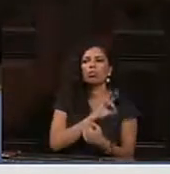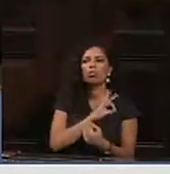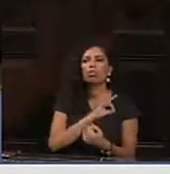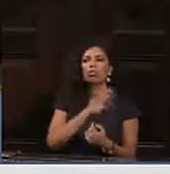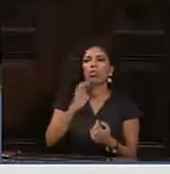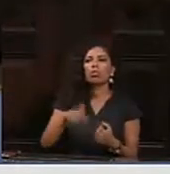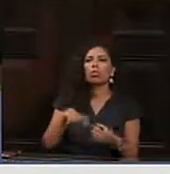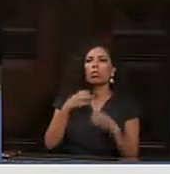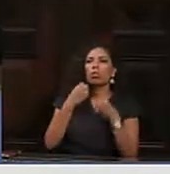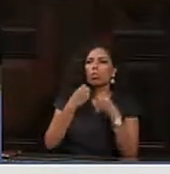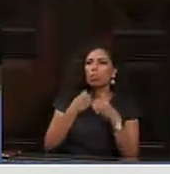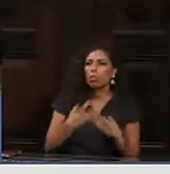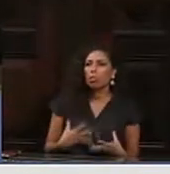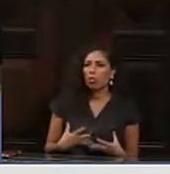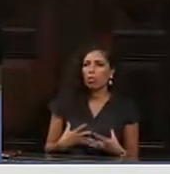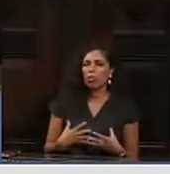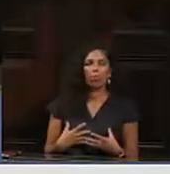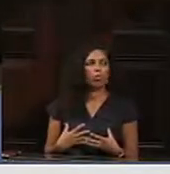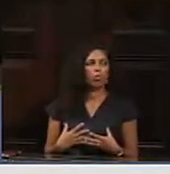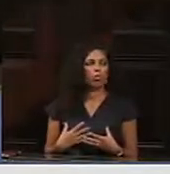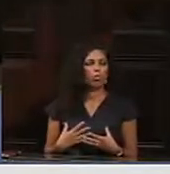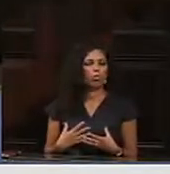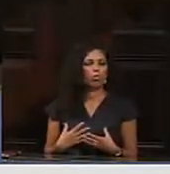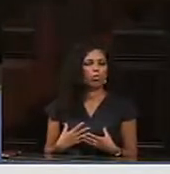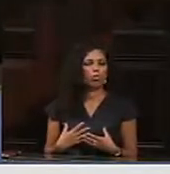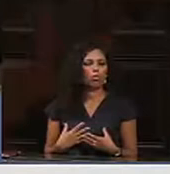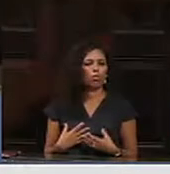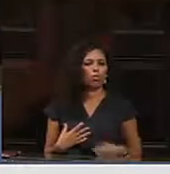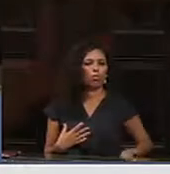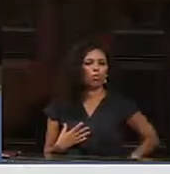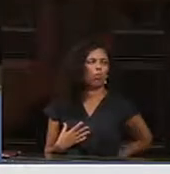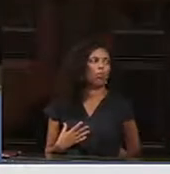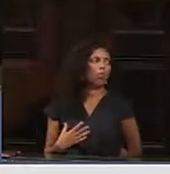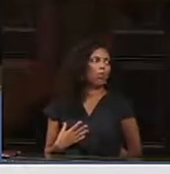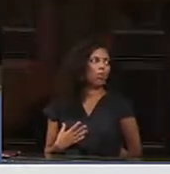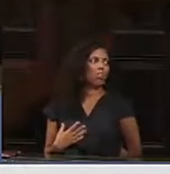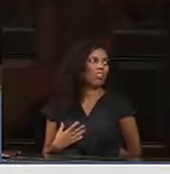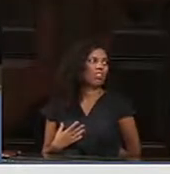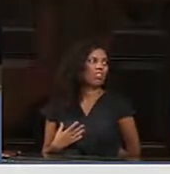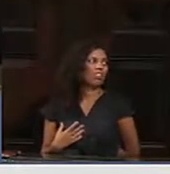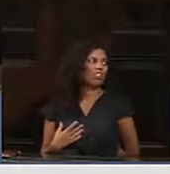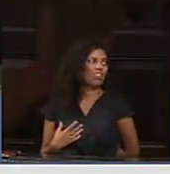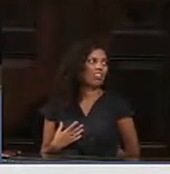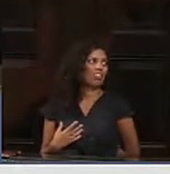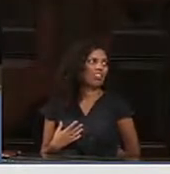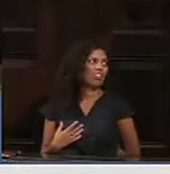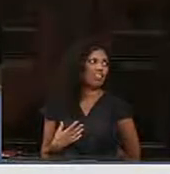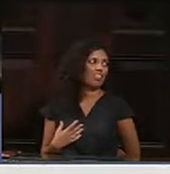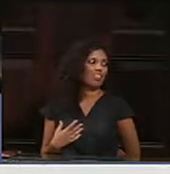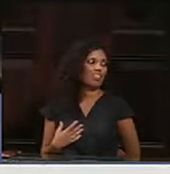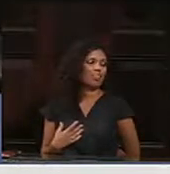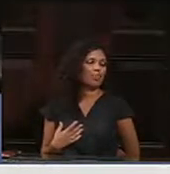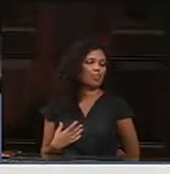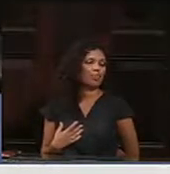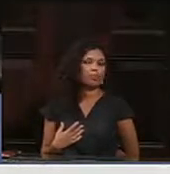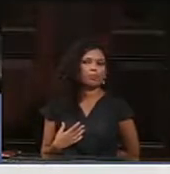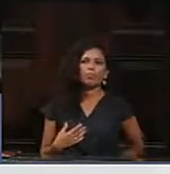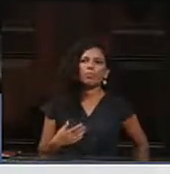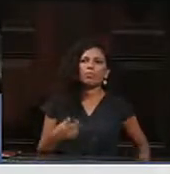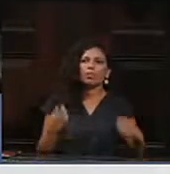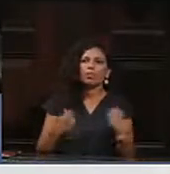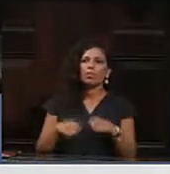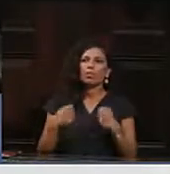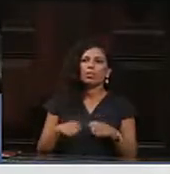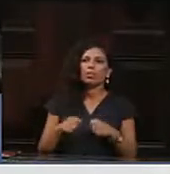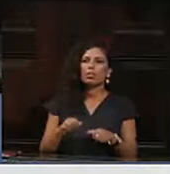muito além de muitas escolas que tem por aí. Tá. Deputado, eu preciso que Vossa Excelência conclua. Eu sei que o debate é importante. Deixa eu só acrescentar. Vossa Excelência dobrou o